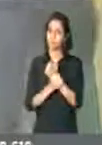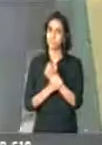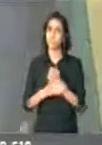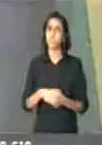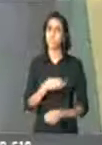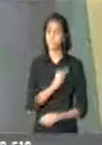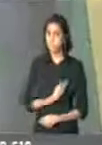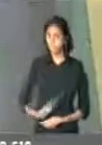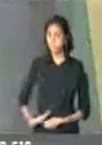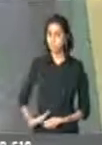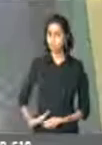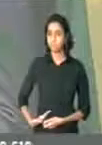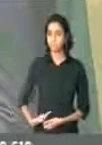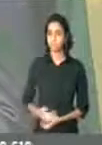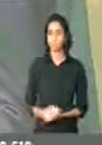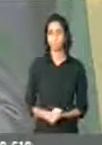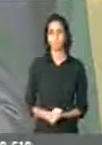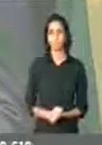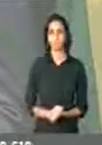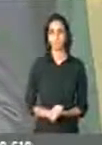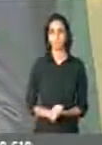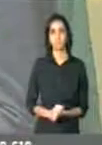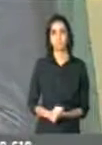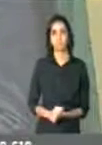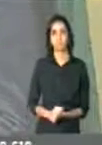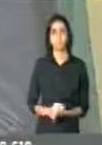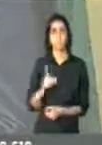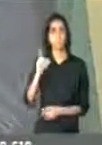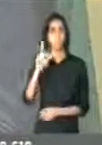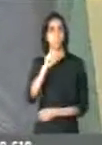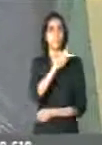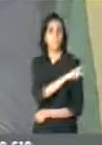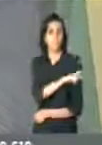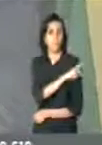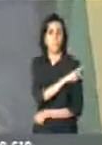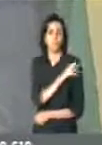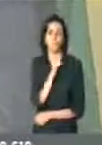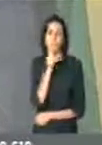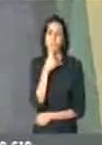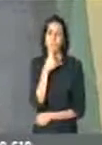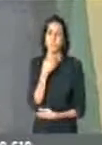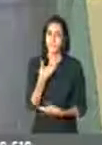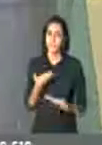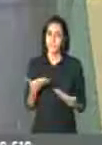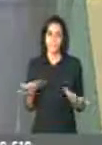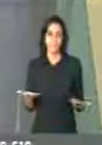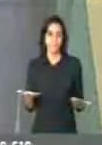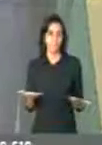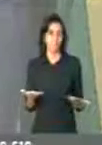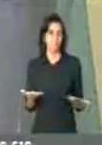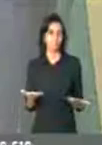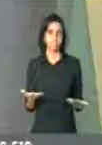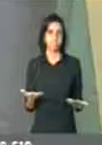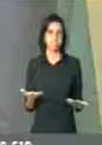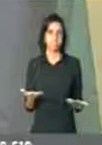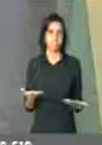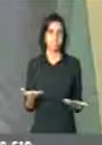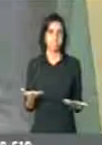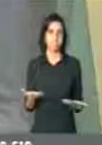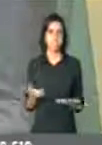pública. Nosso Estado, infelizmente, tem sido destaque ultimamente em